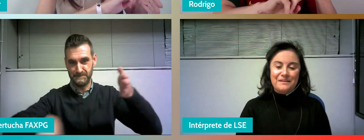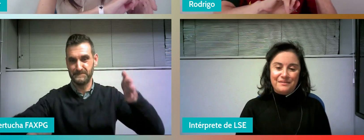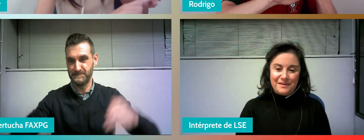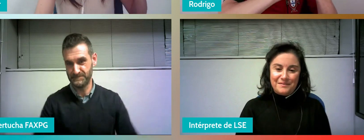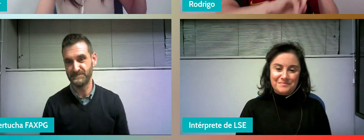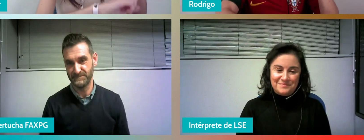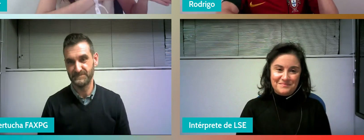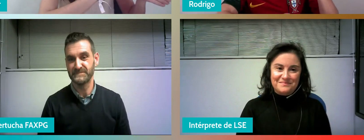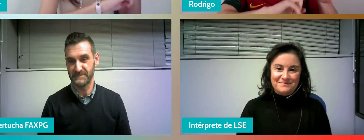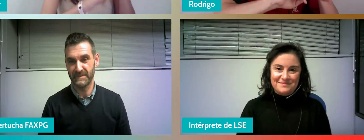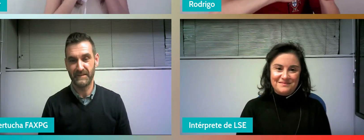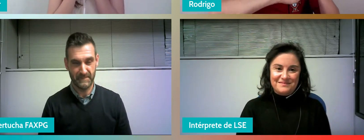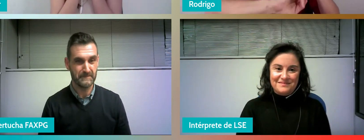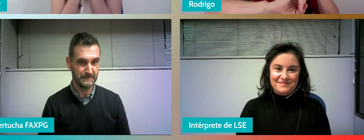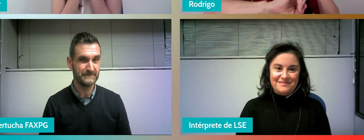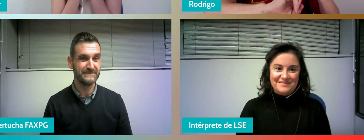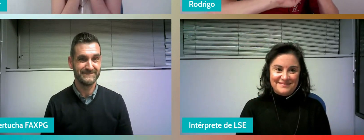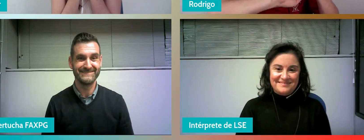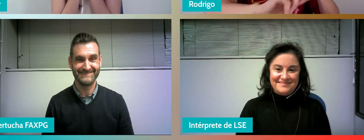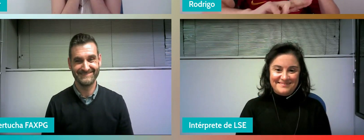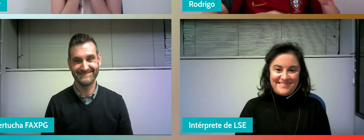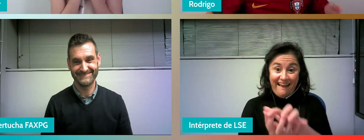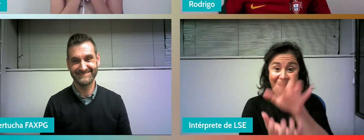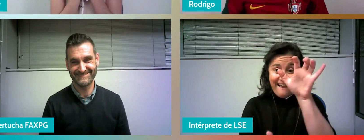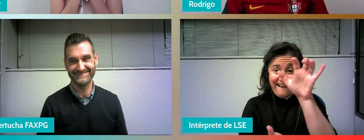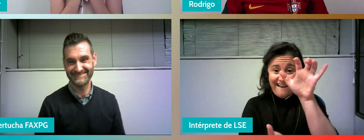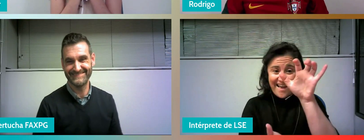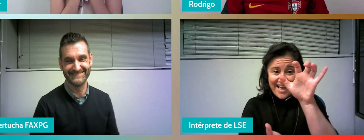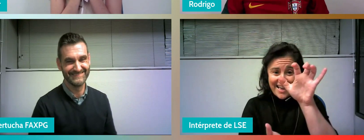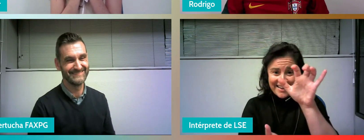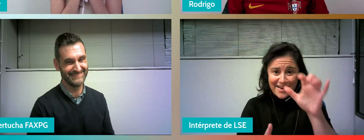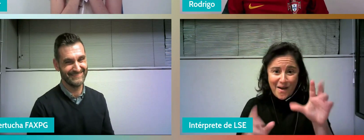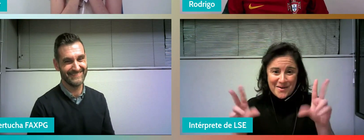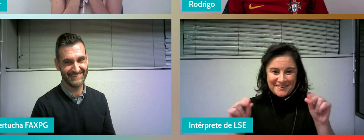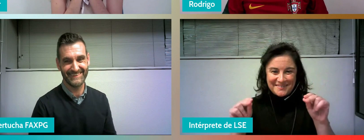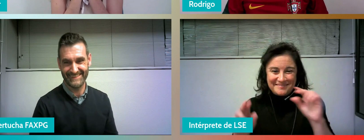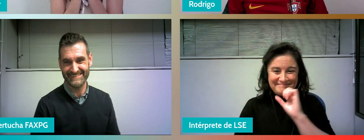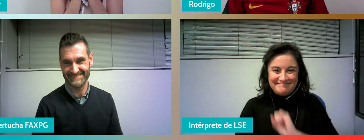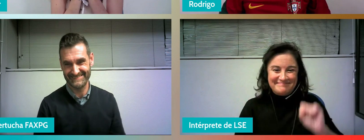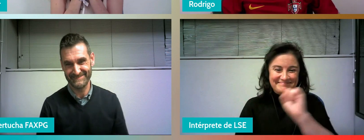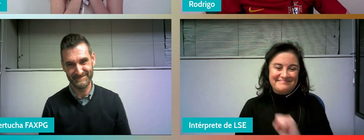Yeah, Galicia. Galicia. Ah, que chachi!